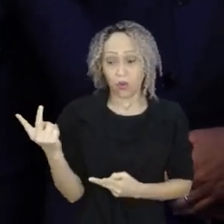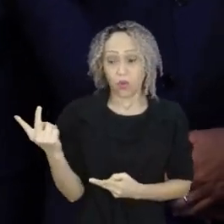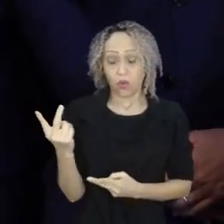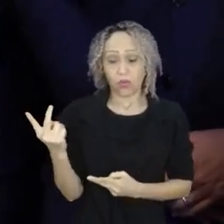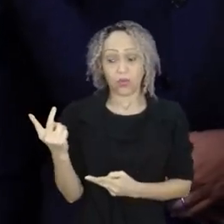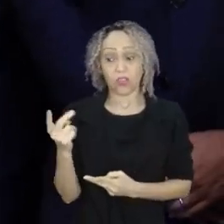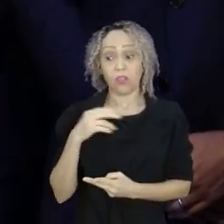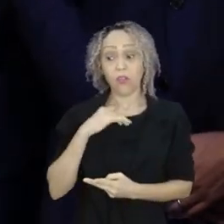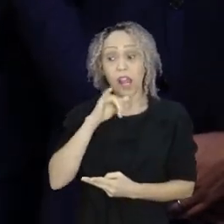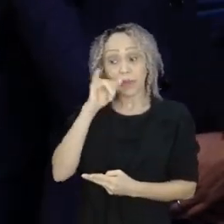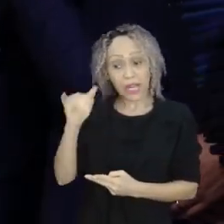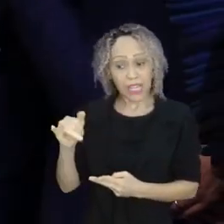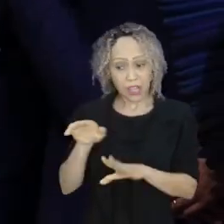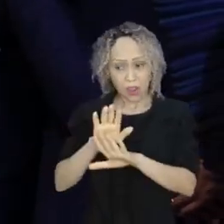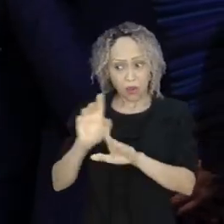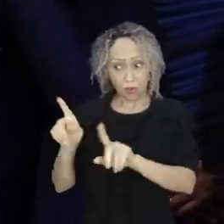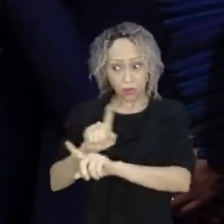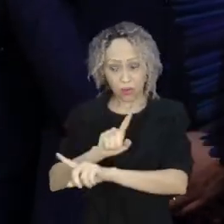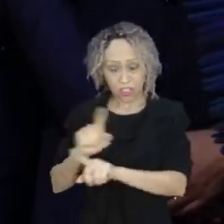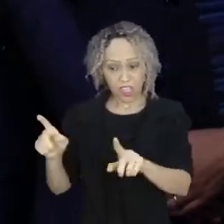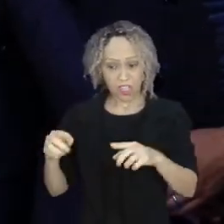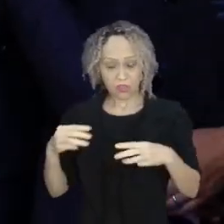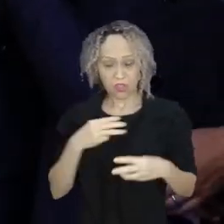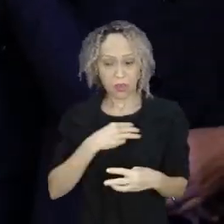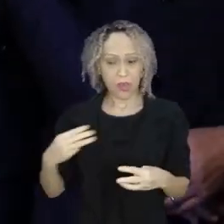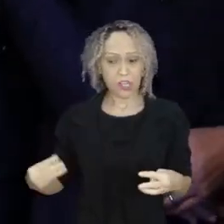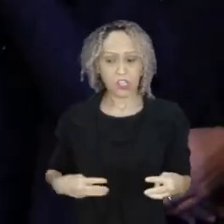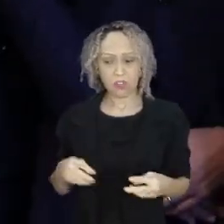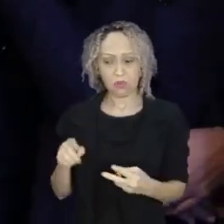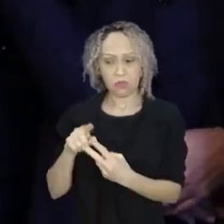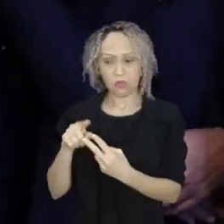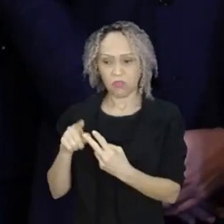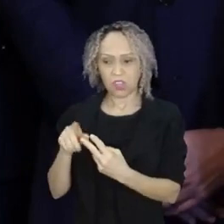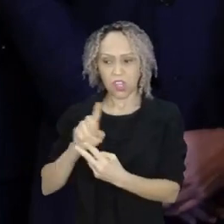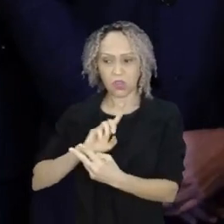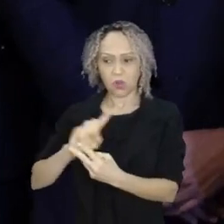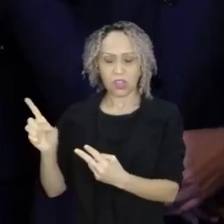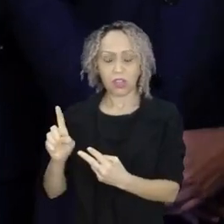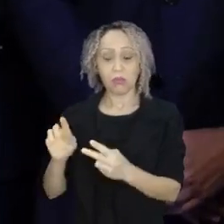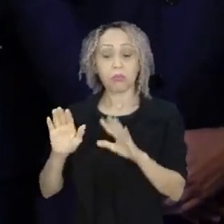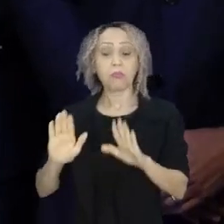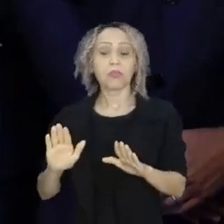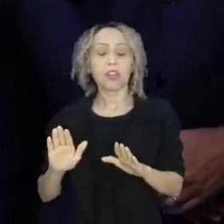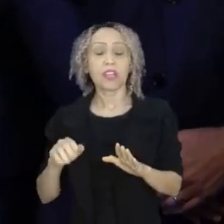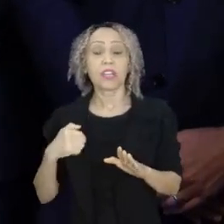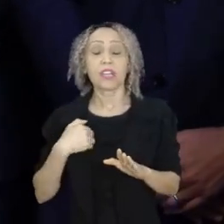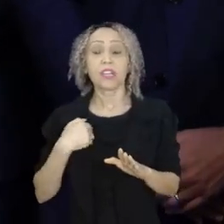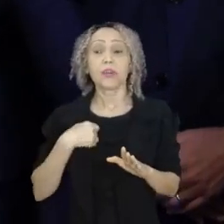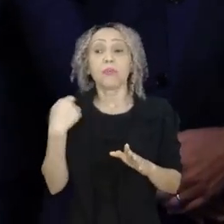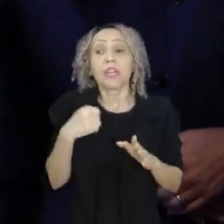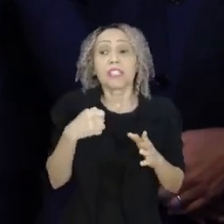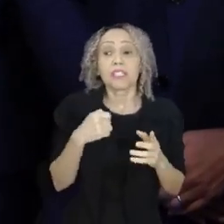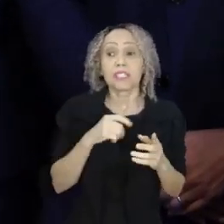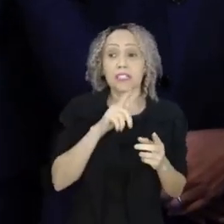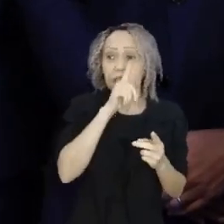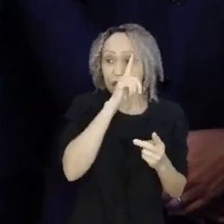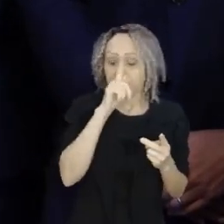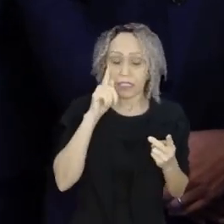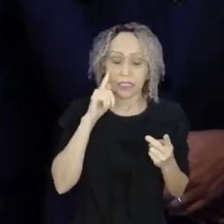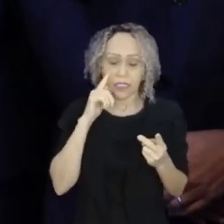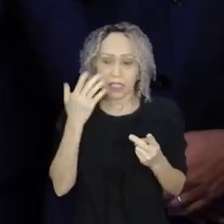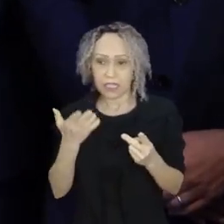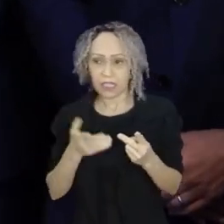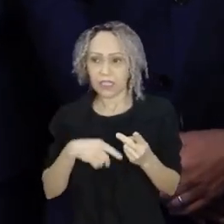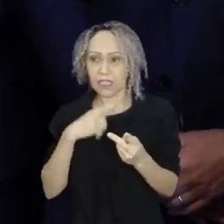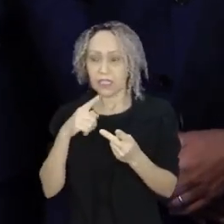a Gleice, porque o partido precisa dela livre e solta para dirigir esse partido, que é o partido